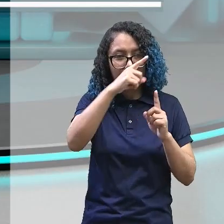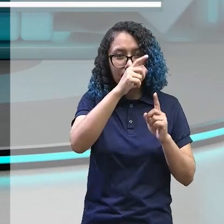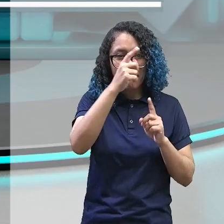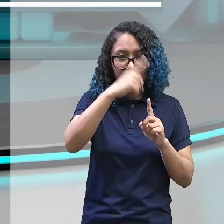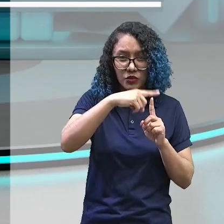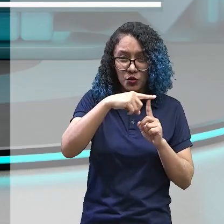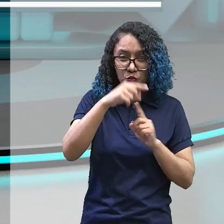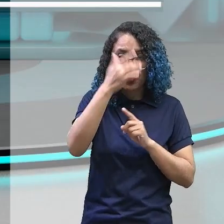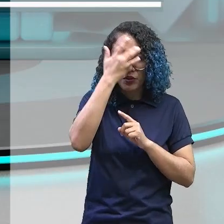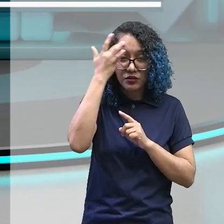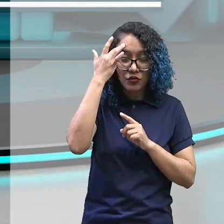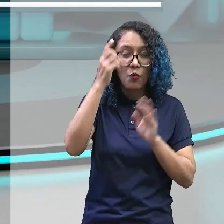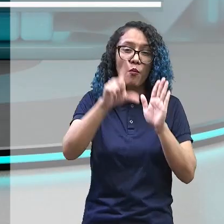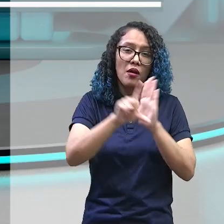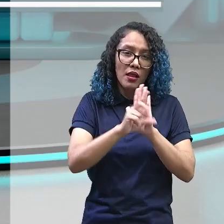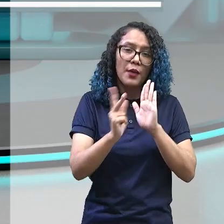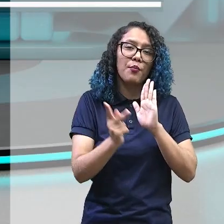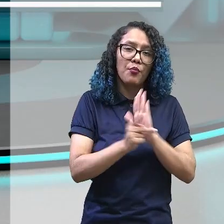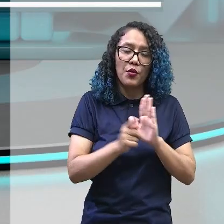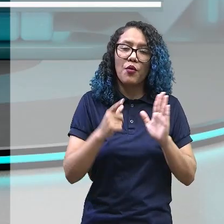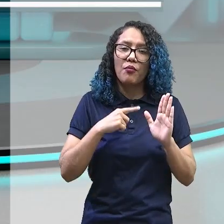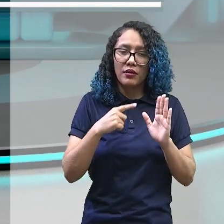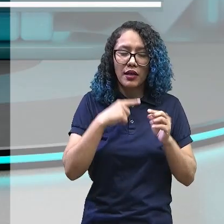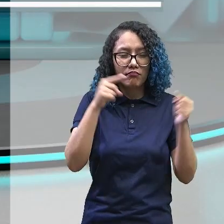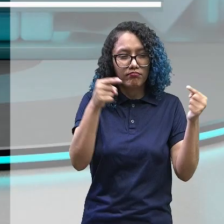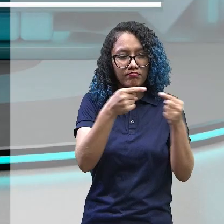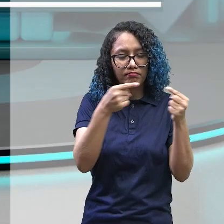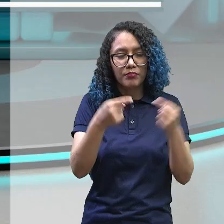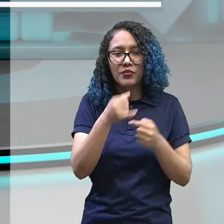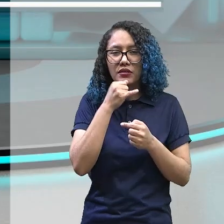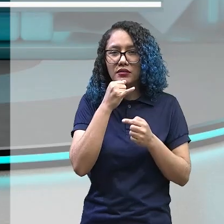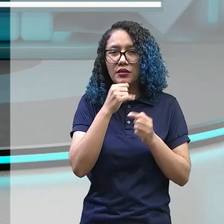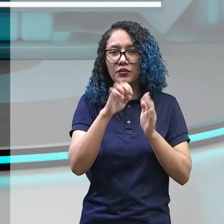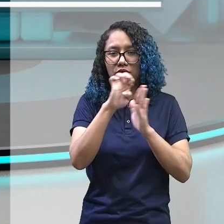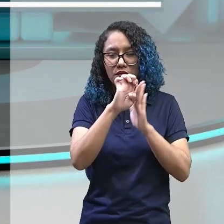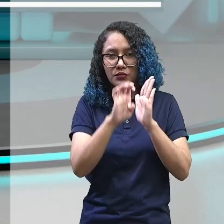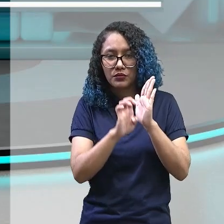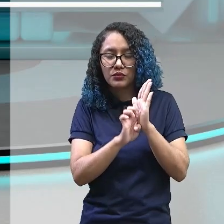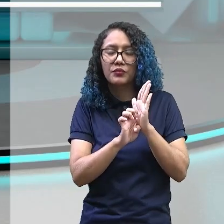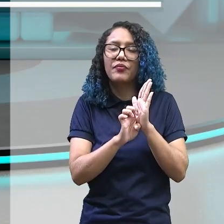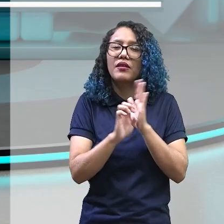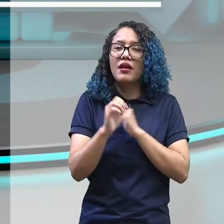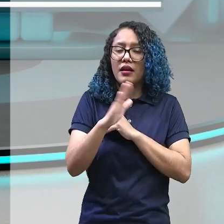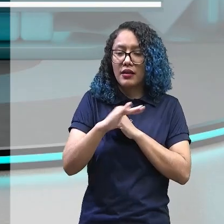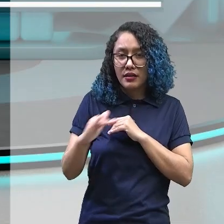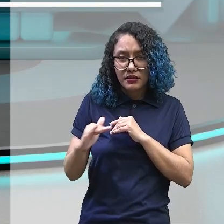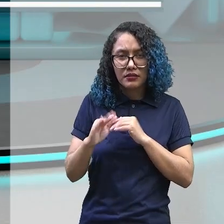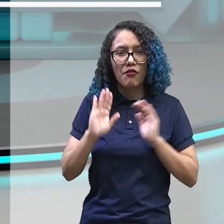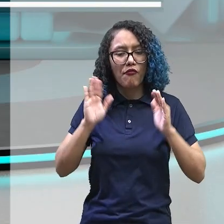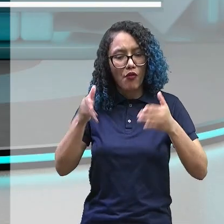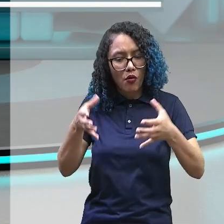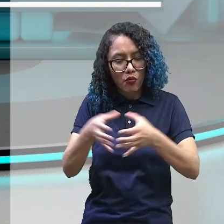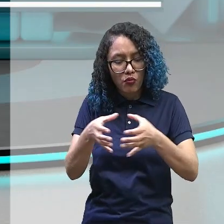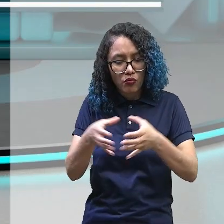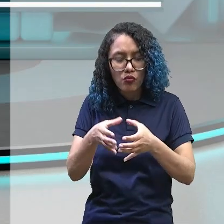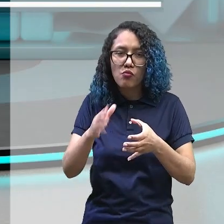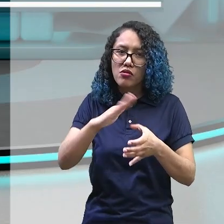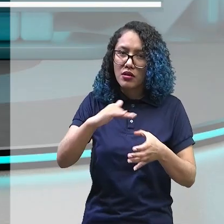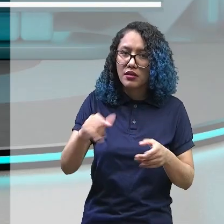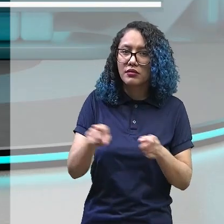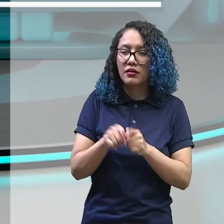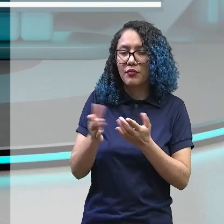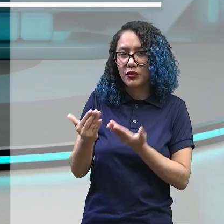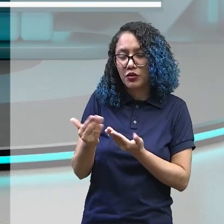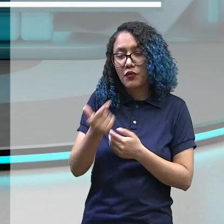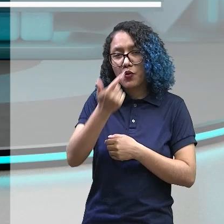tem uma lei específica. No caso do Estatuto da Criança e do Adolescente, ela é específica para aquele público, né? Das crianças e dos jovens, do